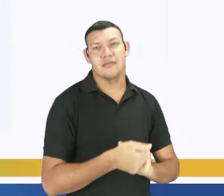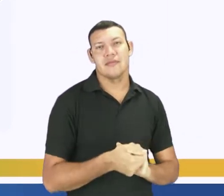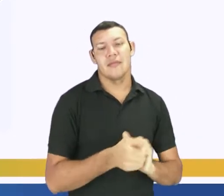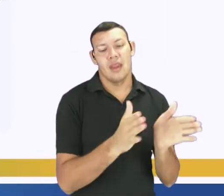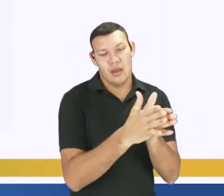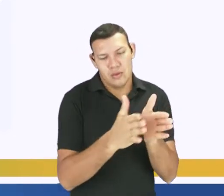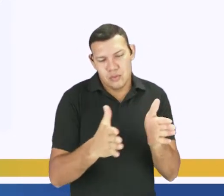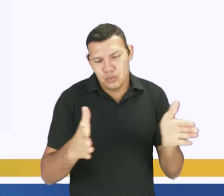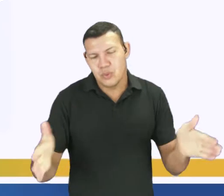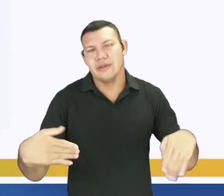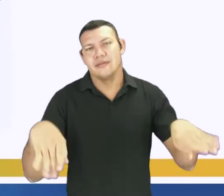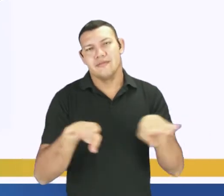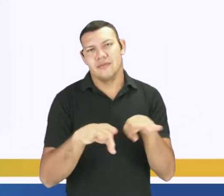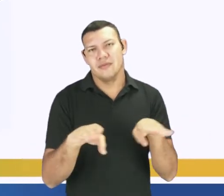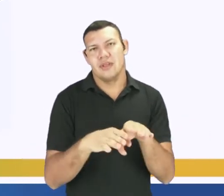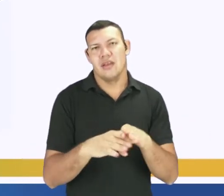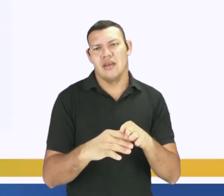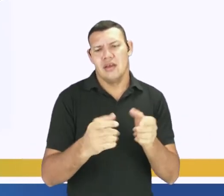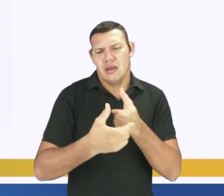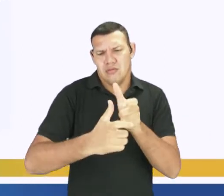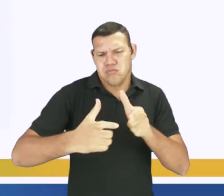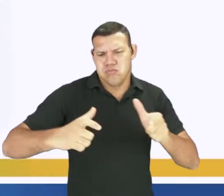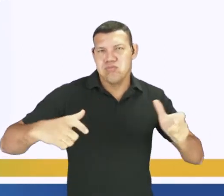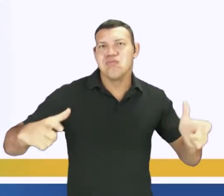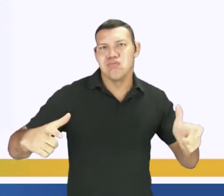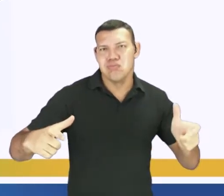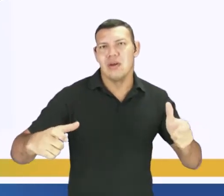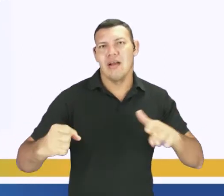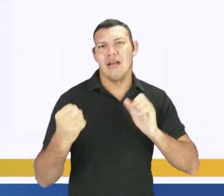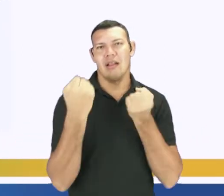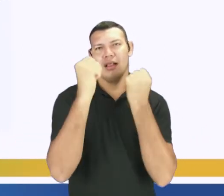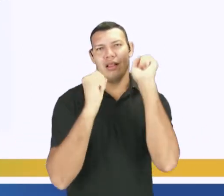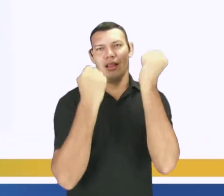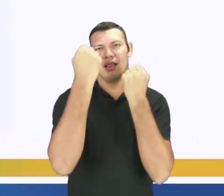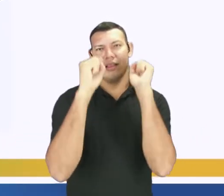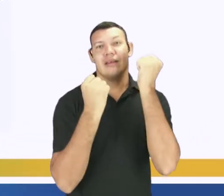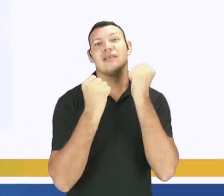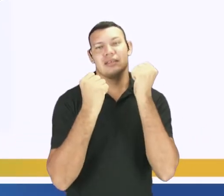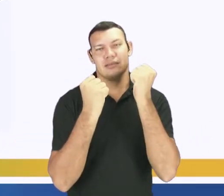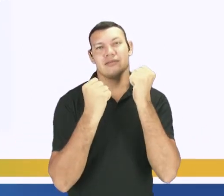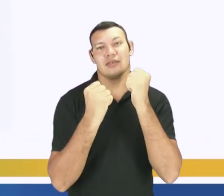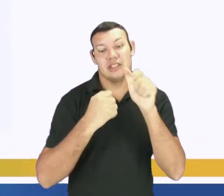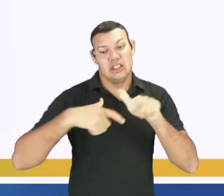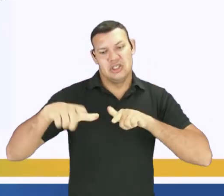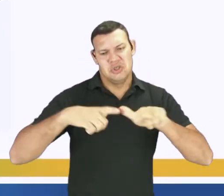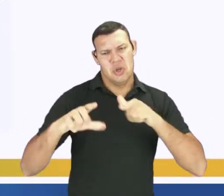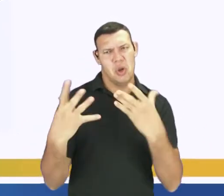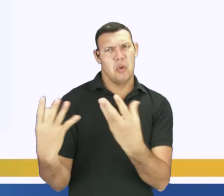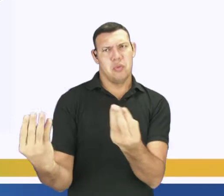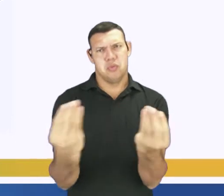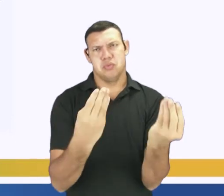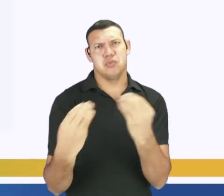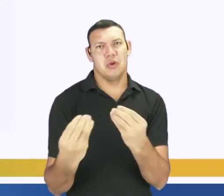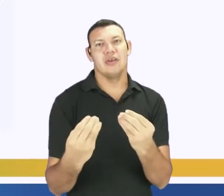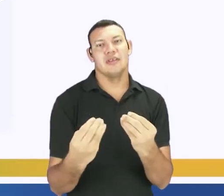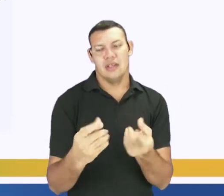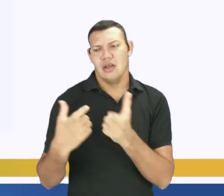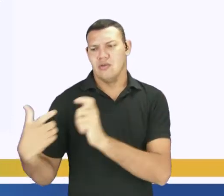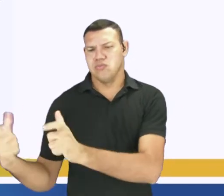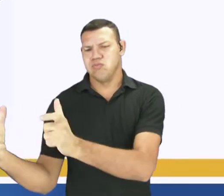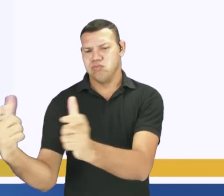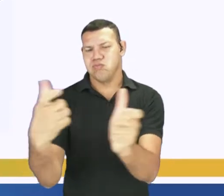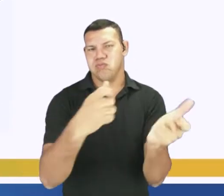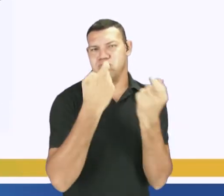período, grandes indústrias, que chegou a empregar centenas de trabalhadores. E à medida que aumentava a quantidade de indústrias, aumentava